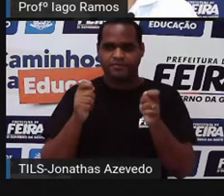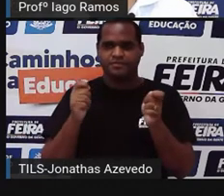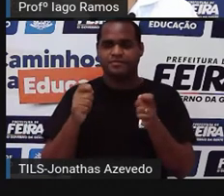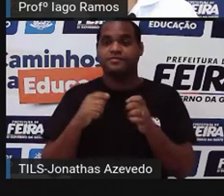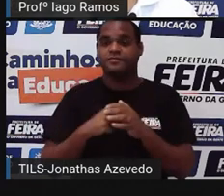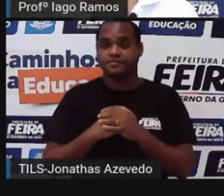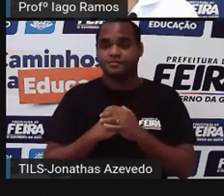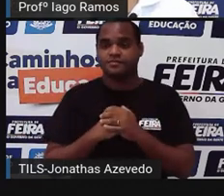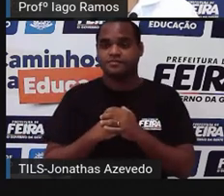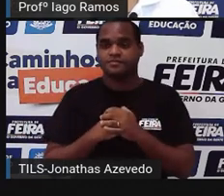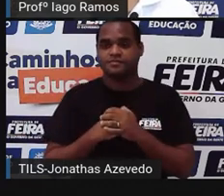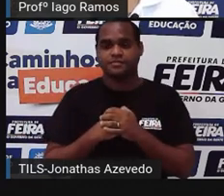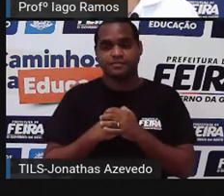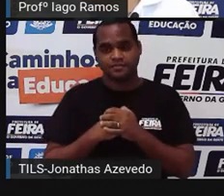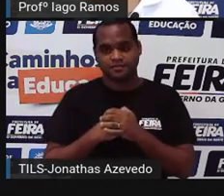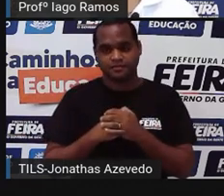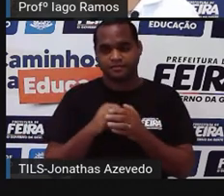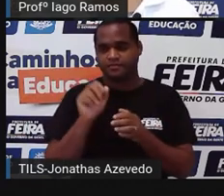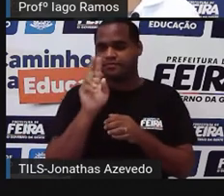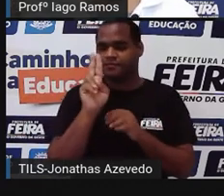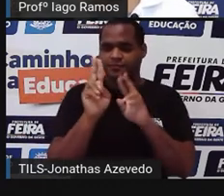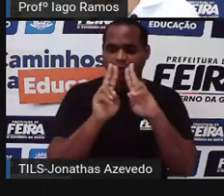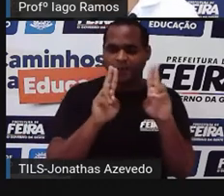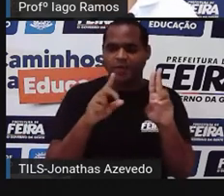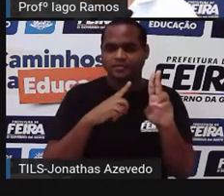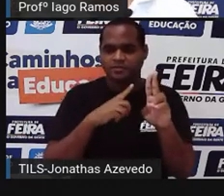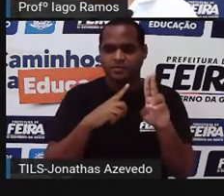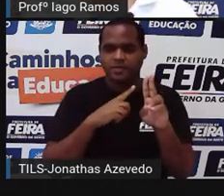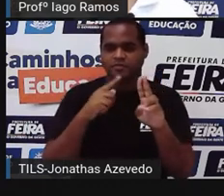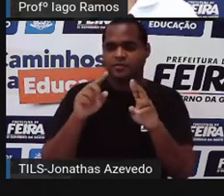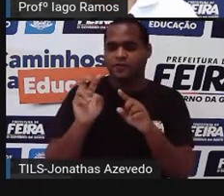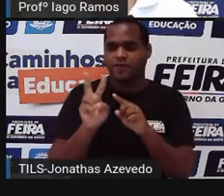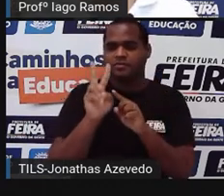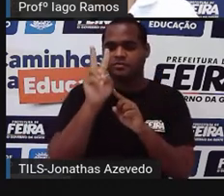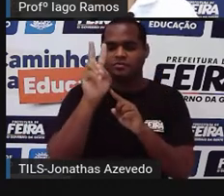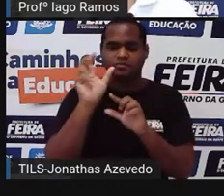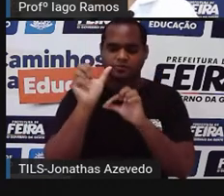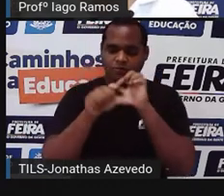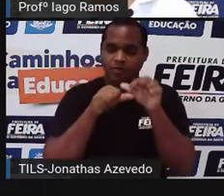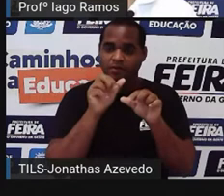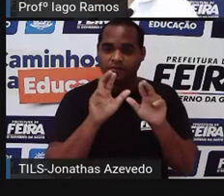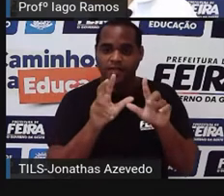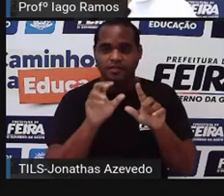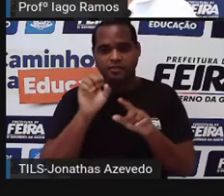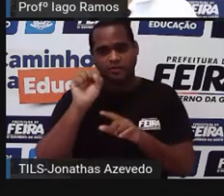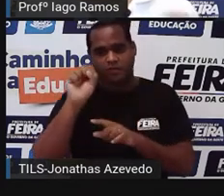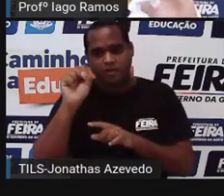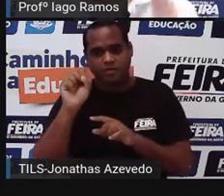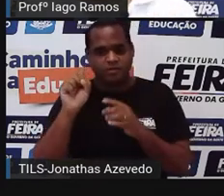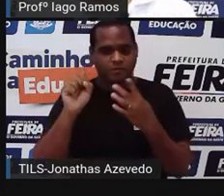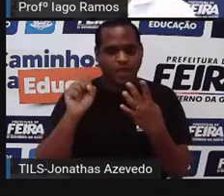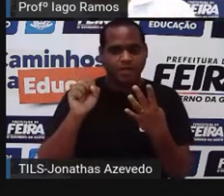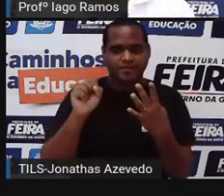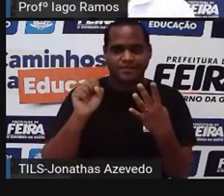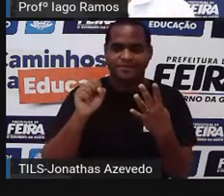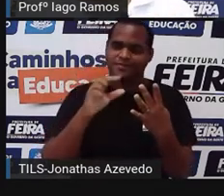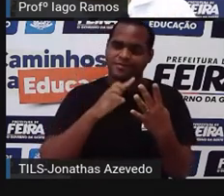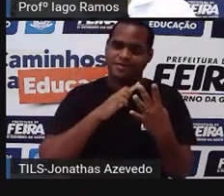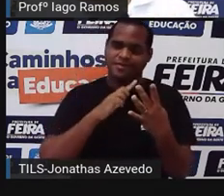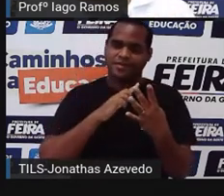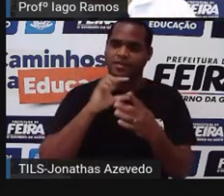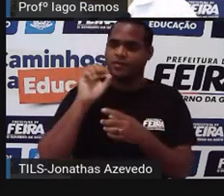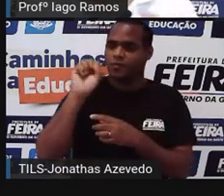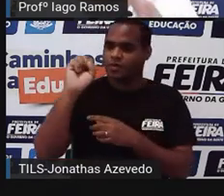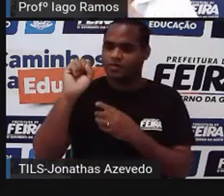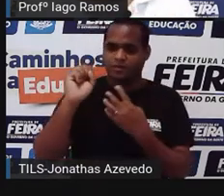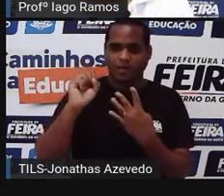esses esses nomes dos lábios pelos valores a gente vai ter oito para quatro né as razões oito